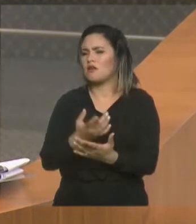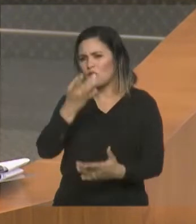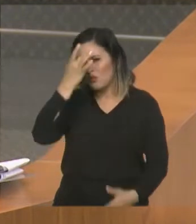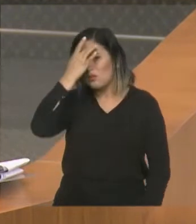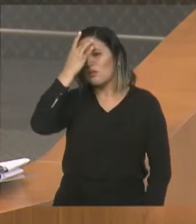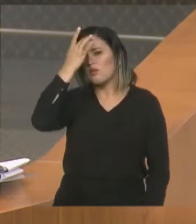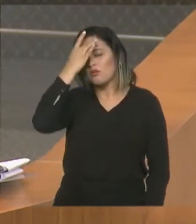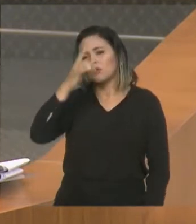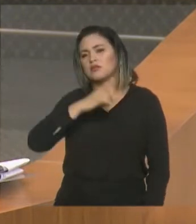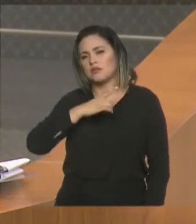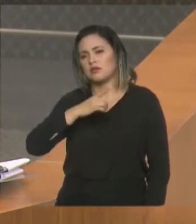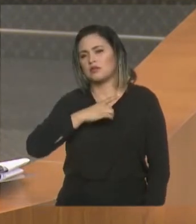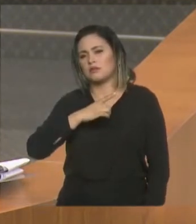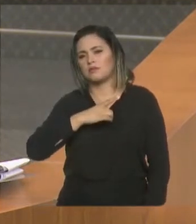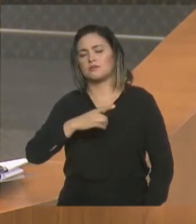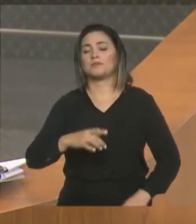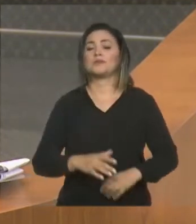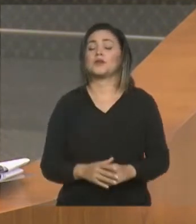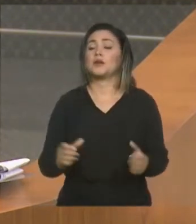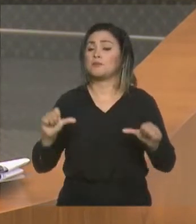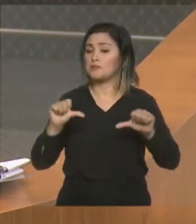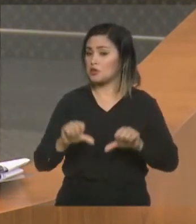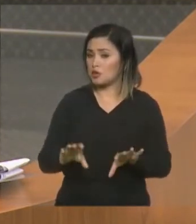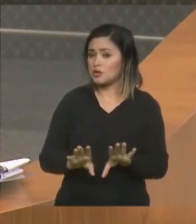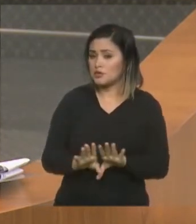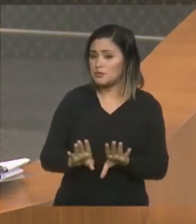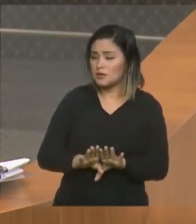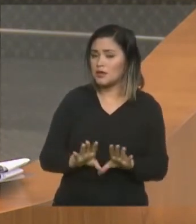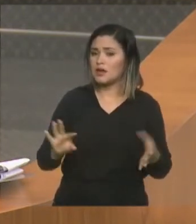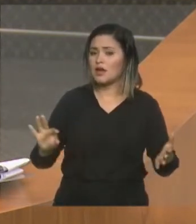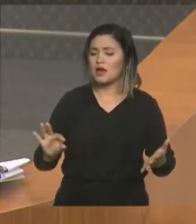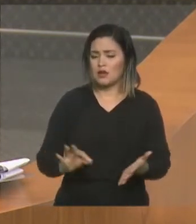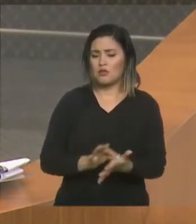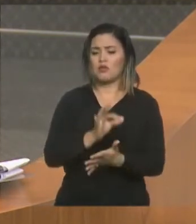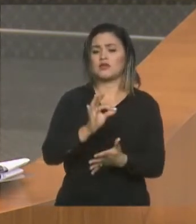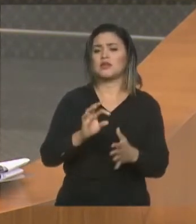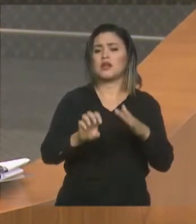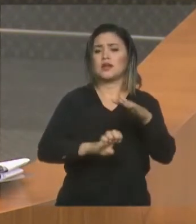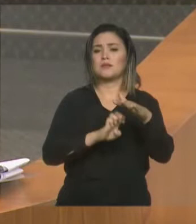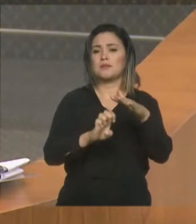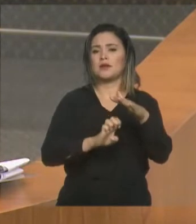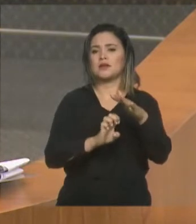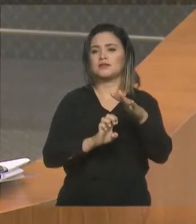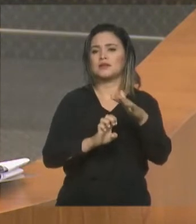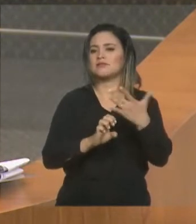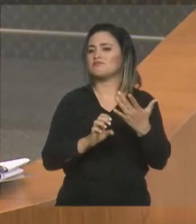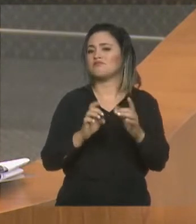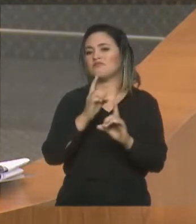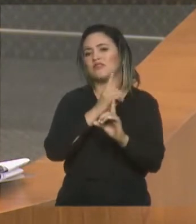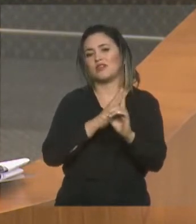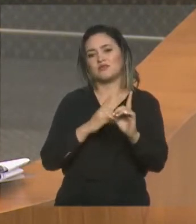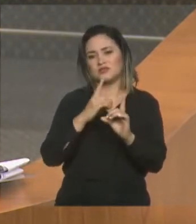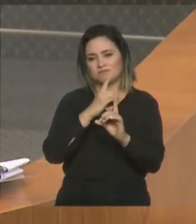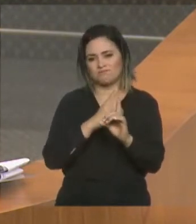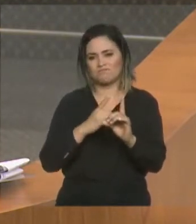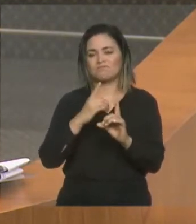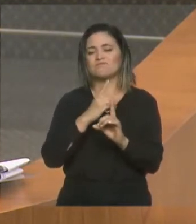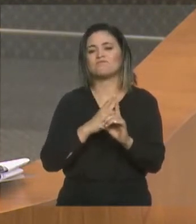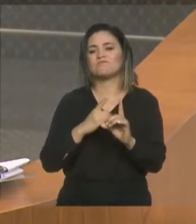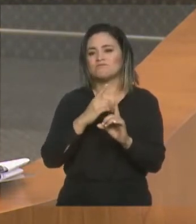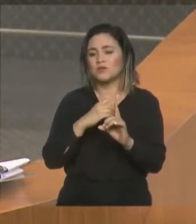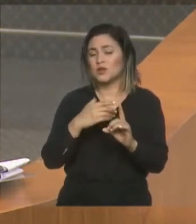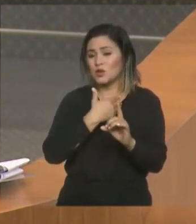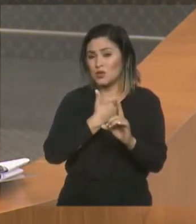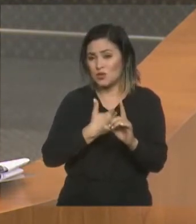alguma de fachada, que quebra, evidentemente, e o governo absorve aquele servidor para não pagar os direitos trabalhistas